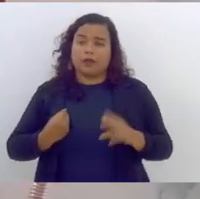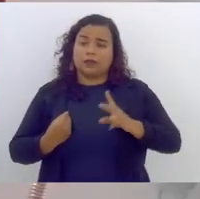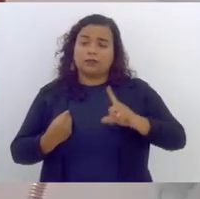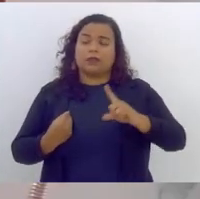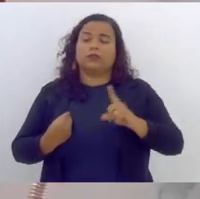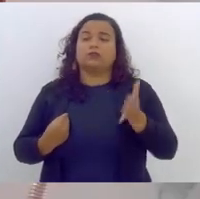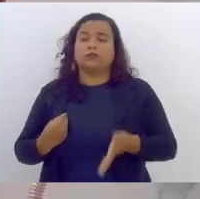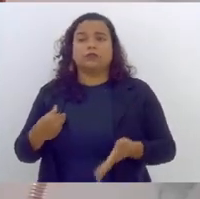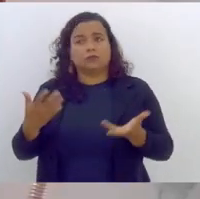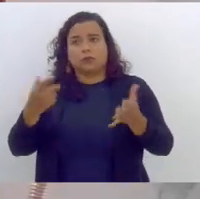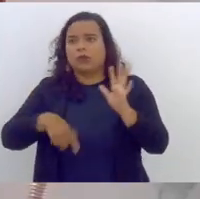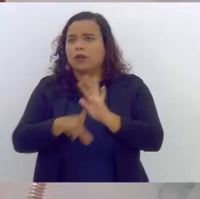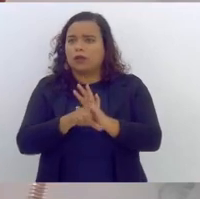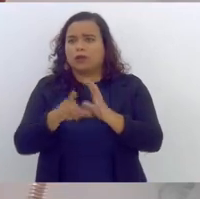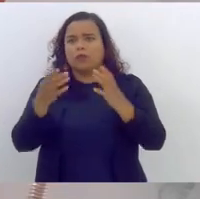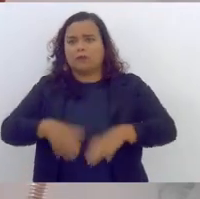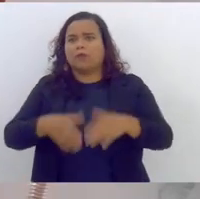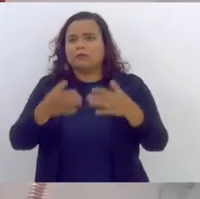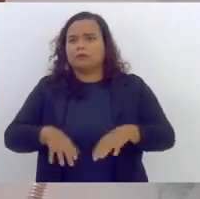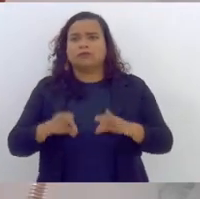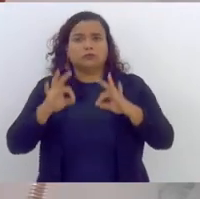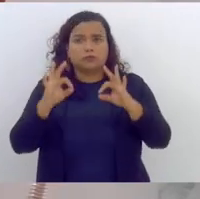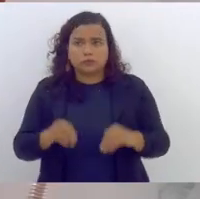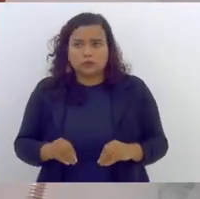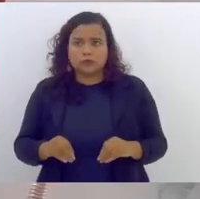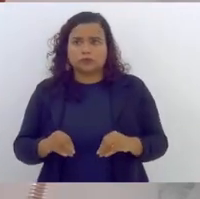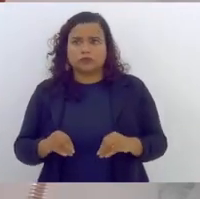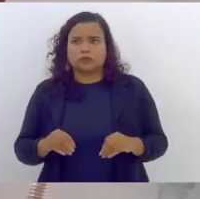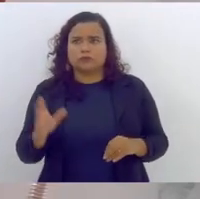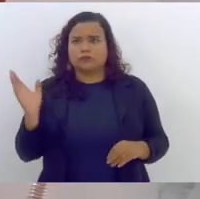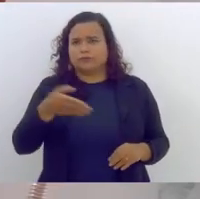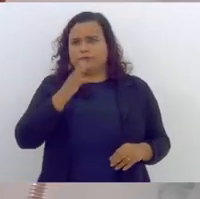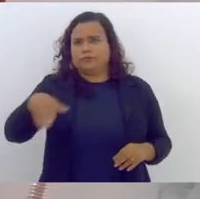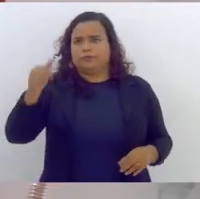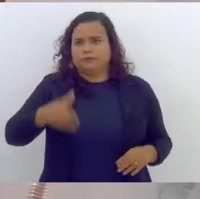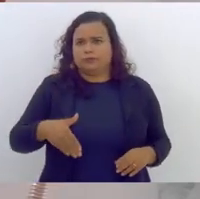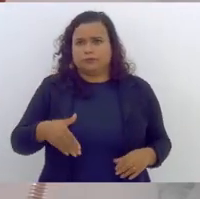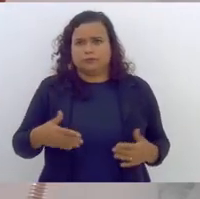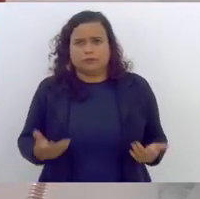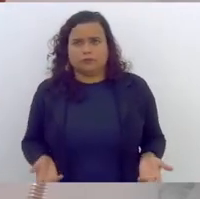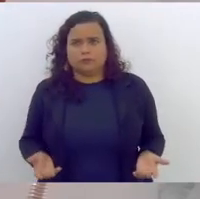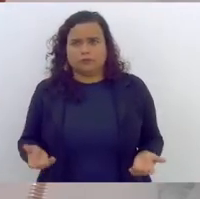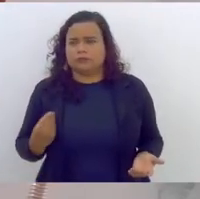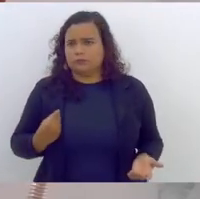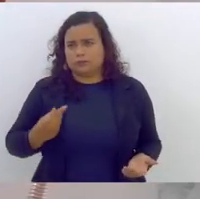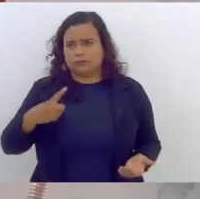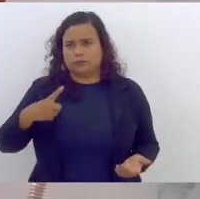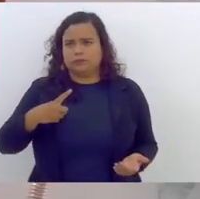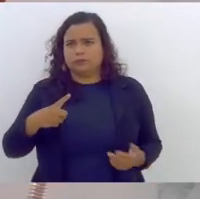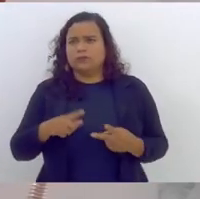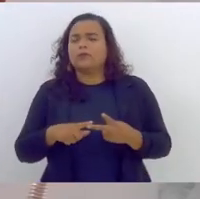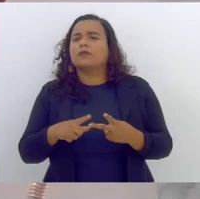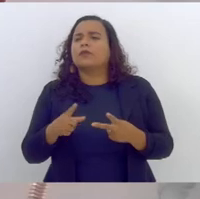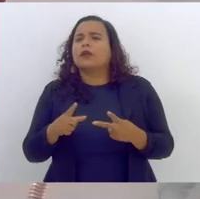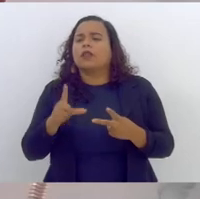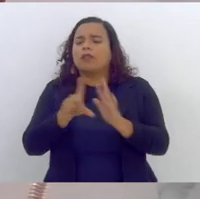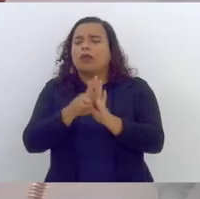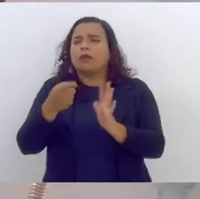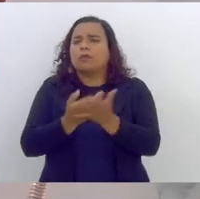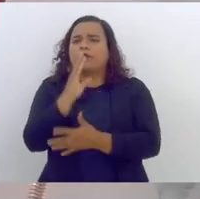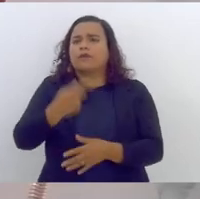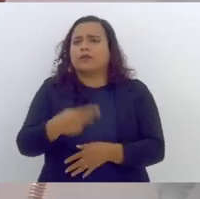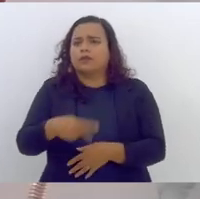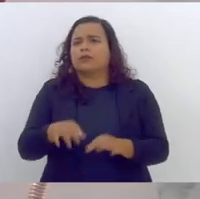tem uma lei que diz que os concursos públicos estão todos invalidados 2 tem uma lei aprovada nessa casa